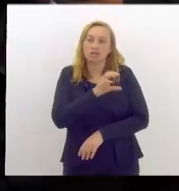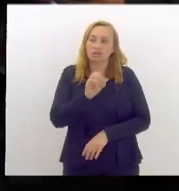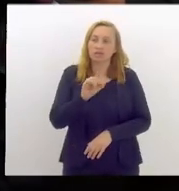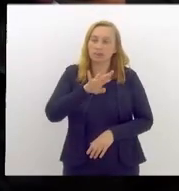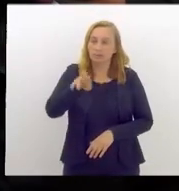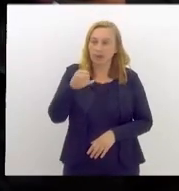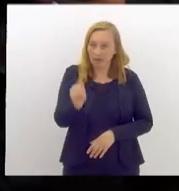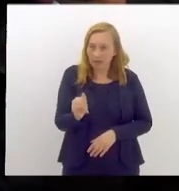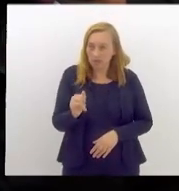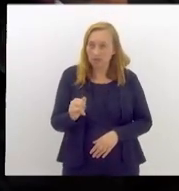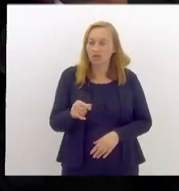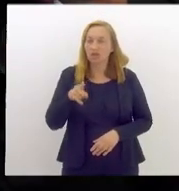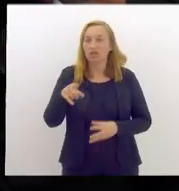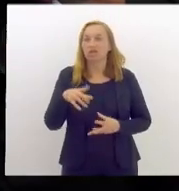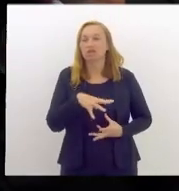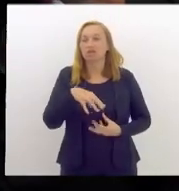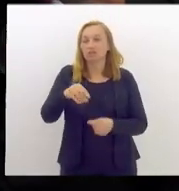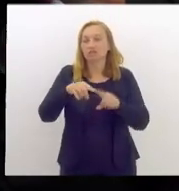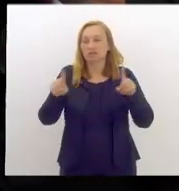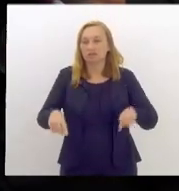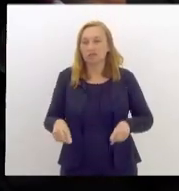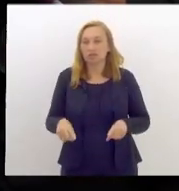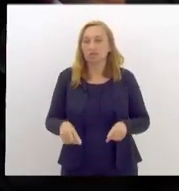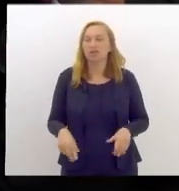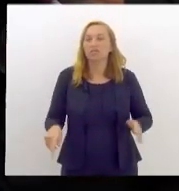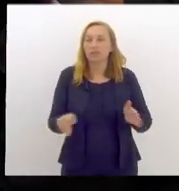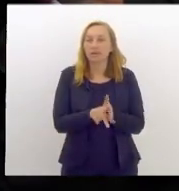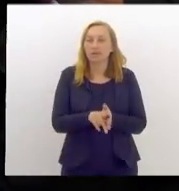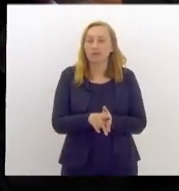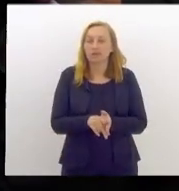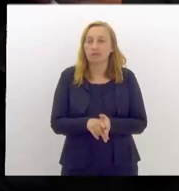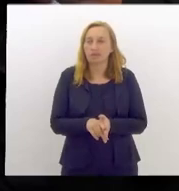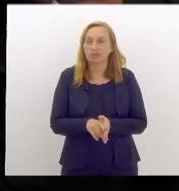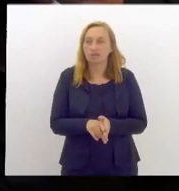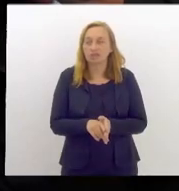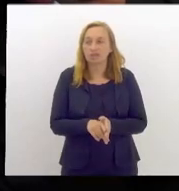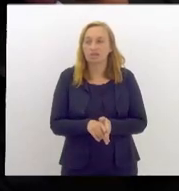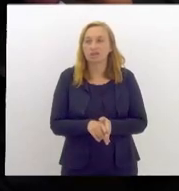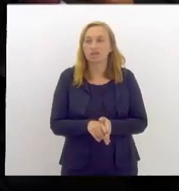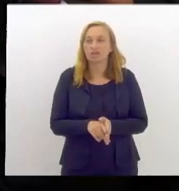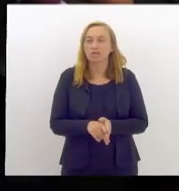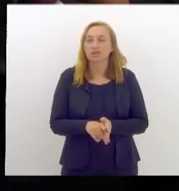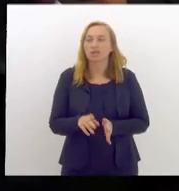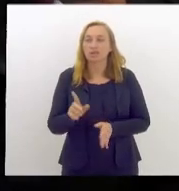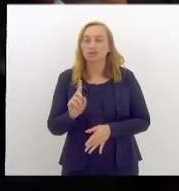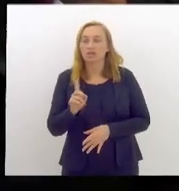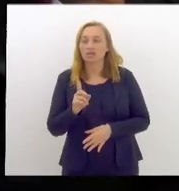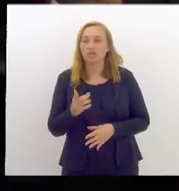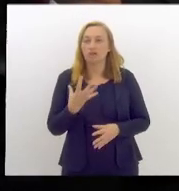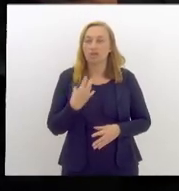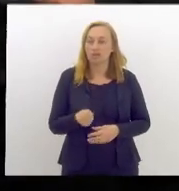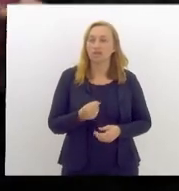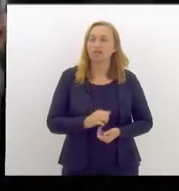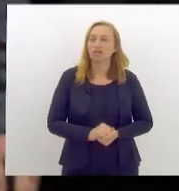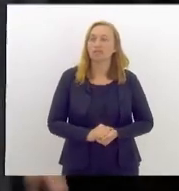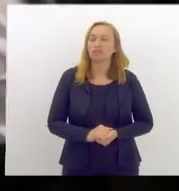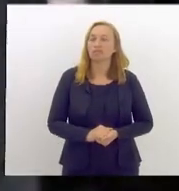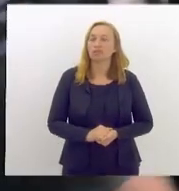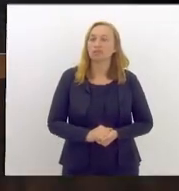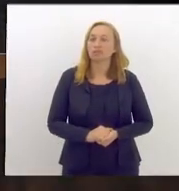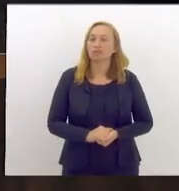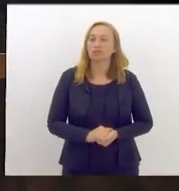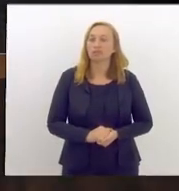septo que esses funcionários fantasmas são partes a ponta de um iceberg que a gente não vai abrir mão de enfrentar